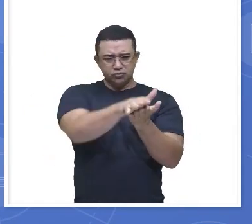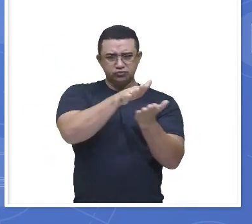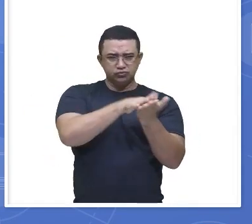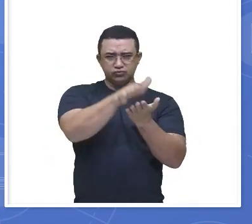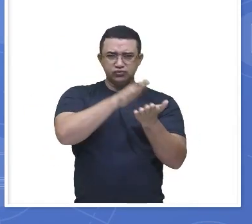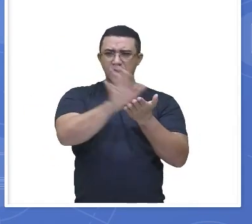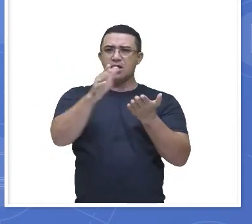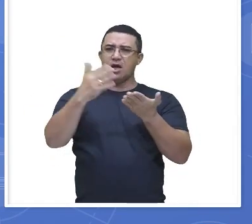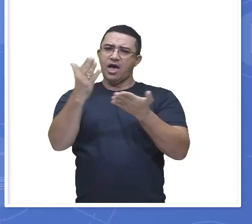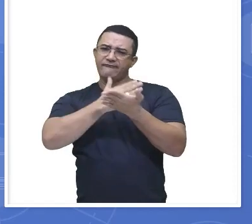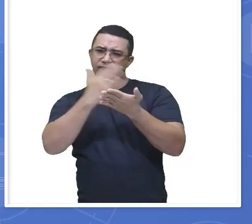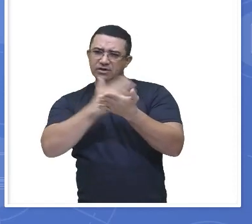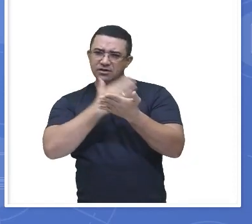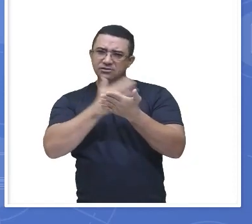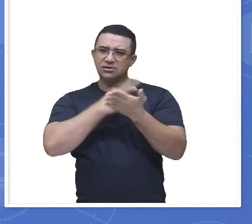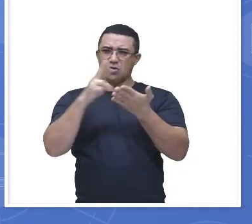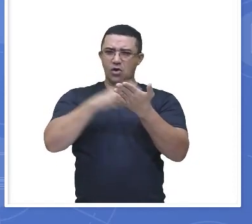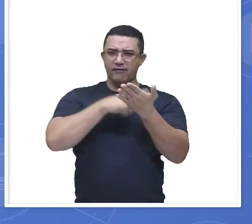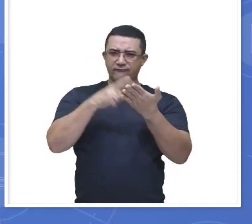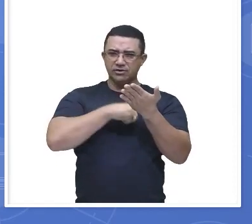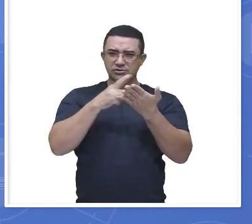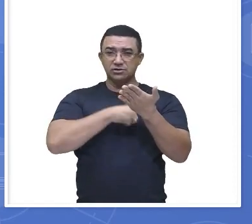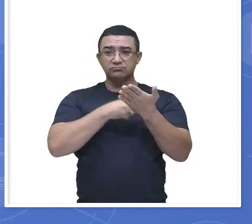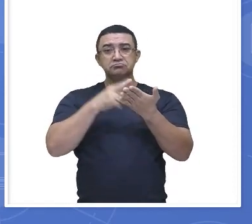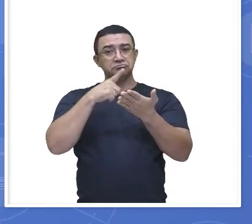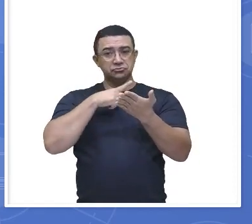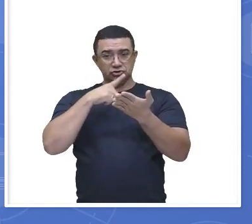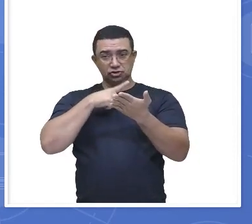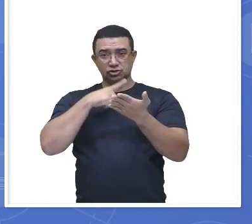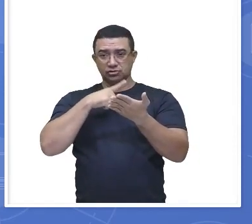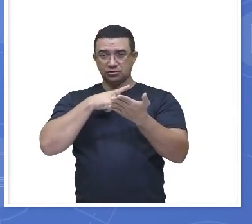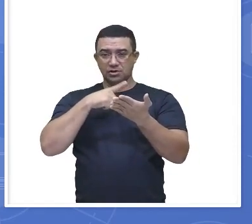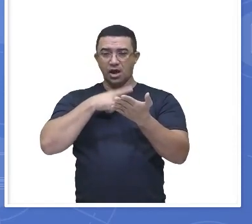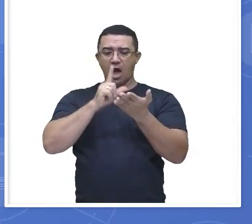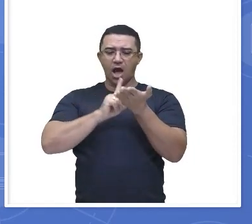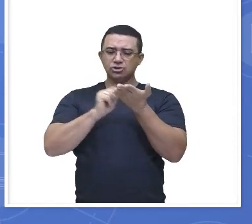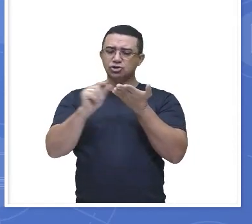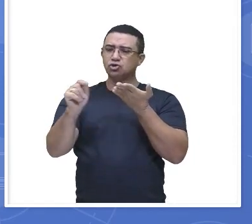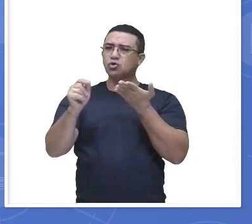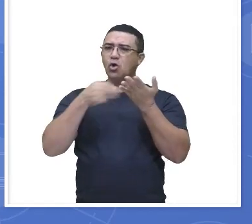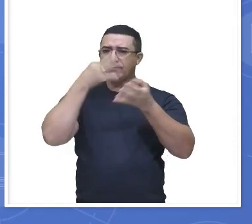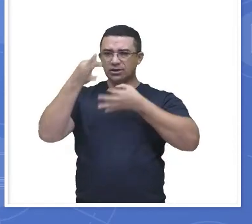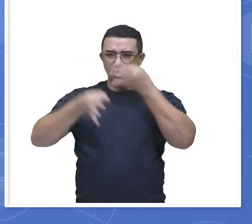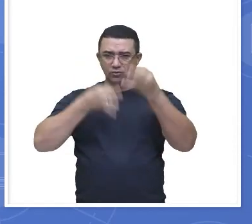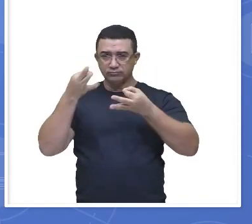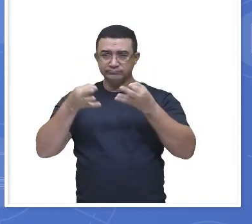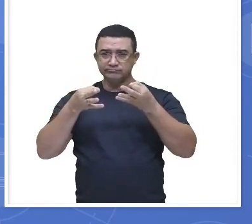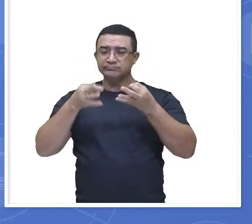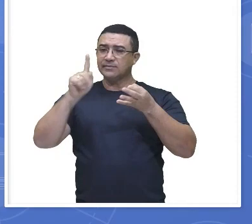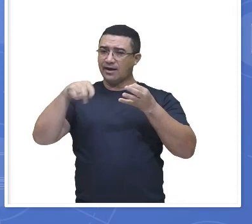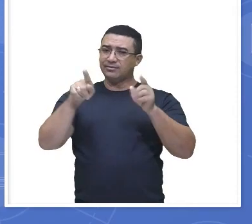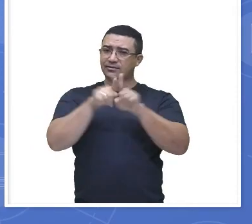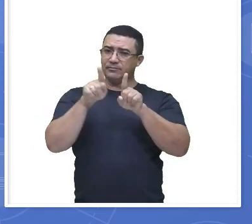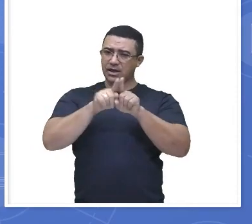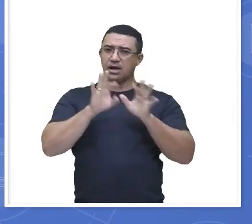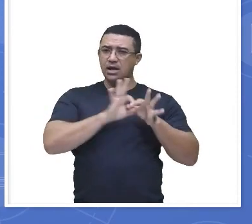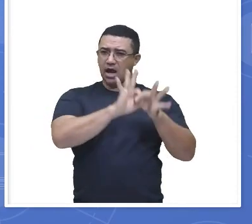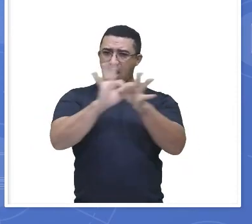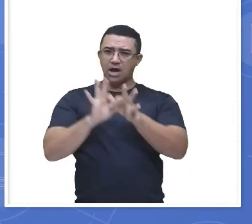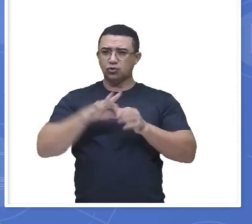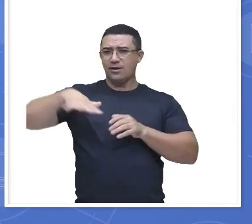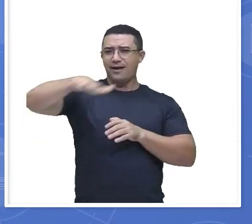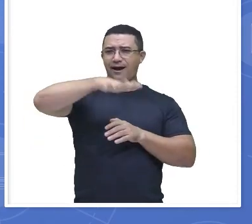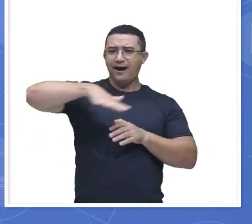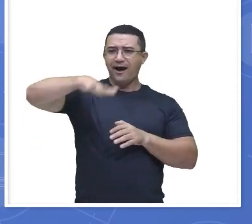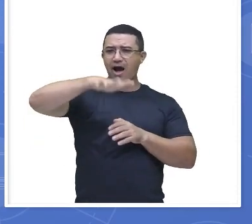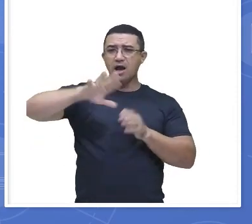impressa, tinha lá a seção do artigo de opinião. Então, é realmente um texto que também está muito ligado à esfera jornalística,